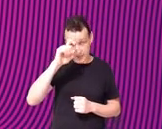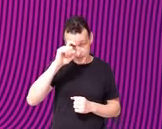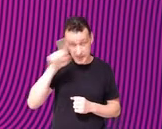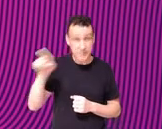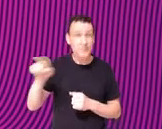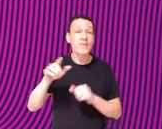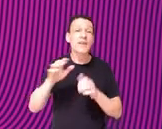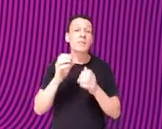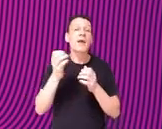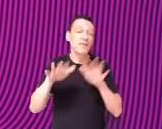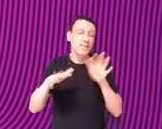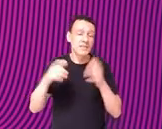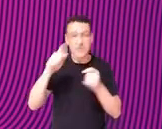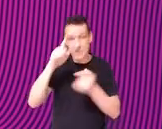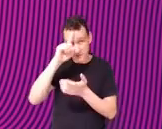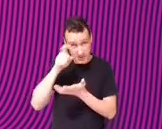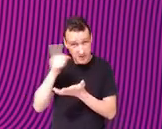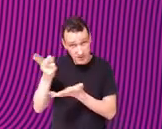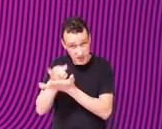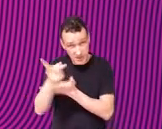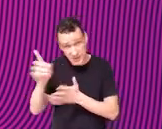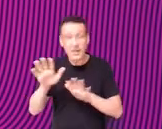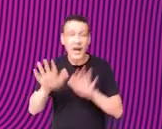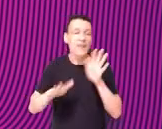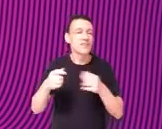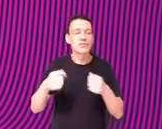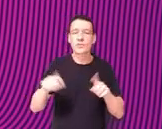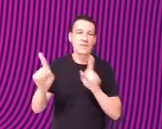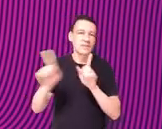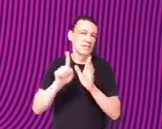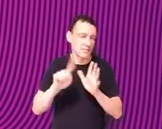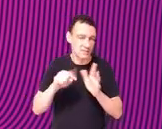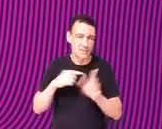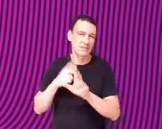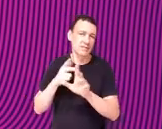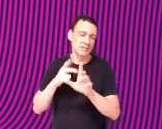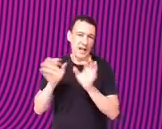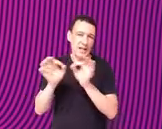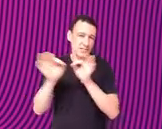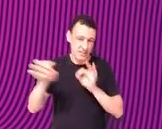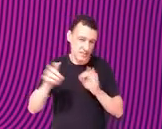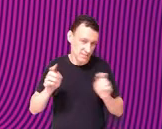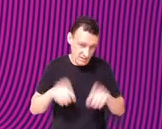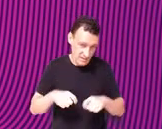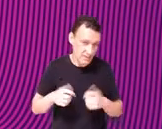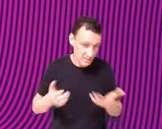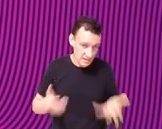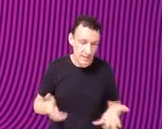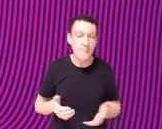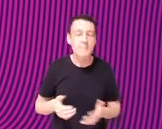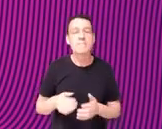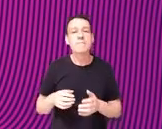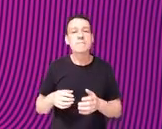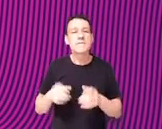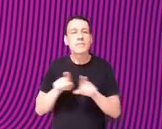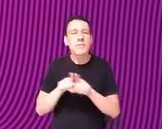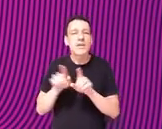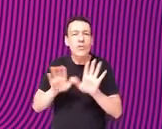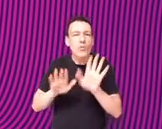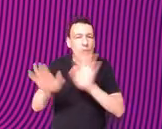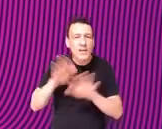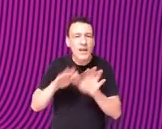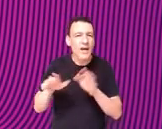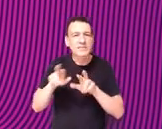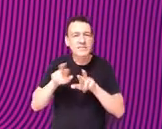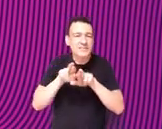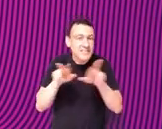monitoração à distância, e com os chamados cuidados habituais, com uma redução muito significativa também nos